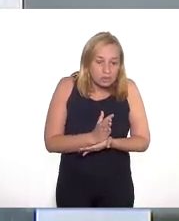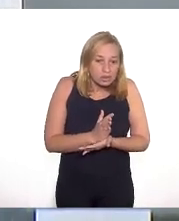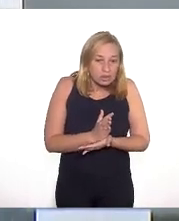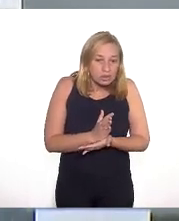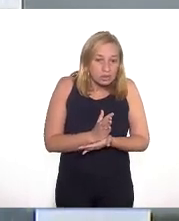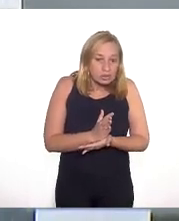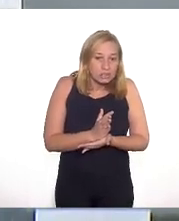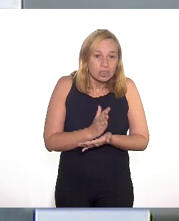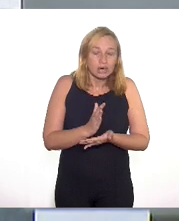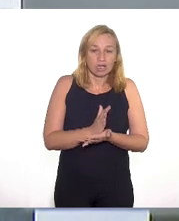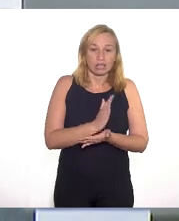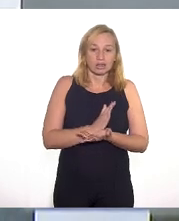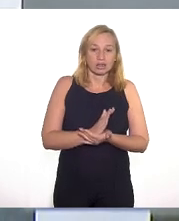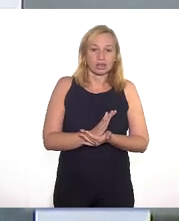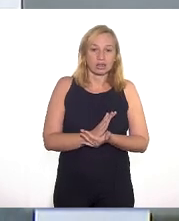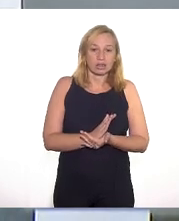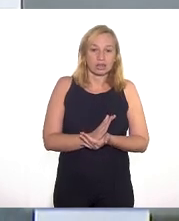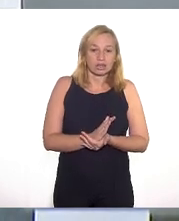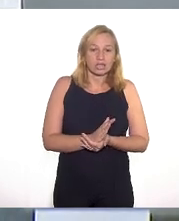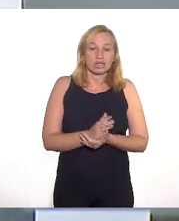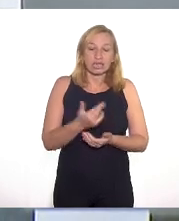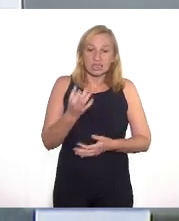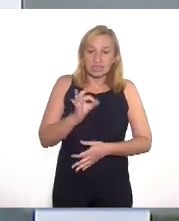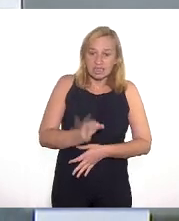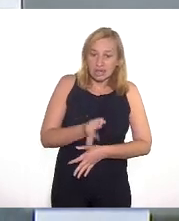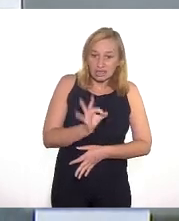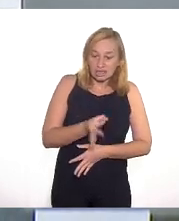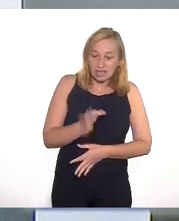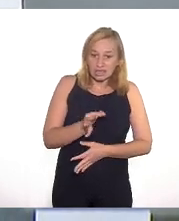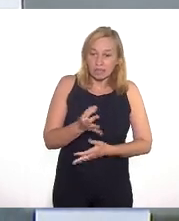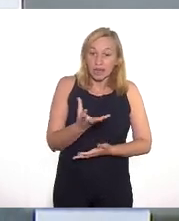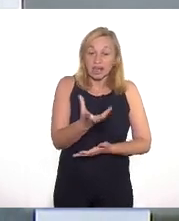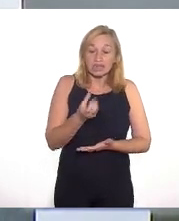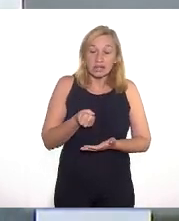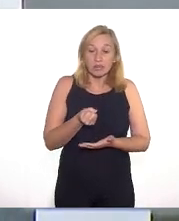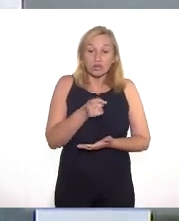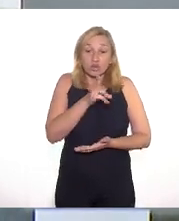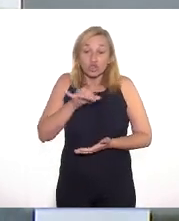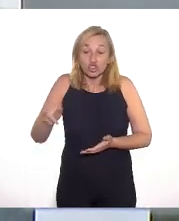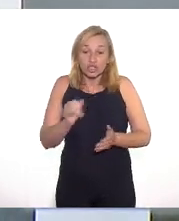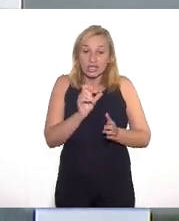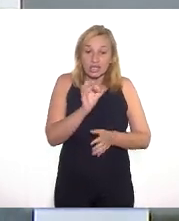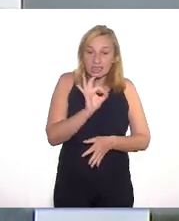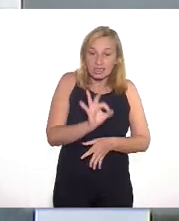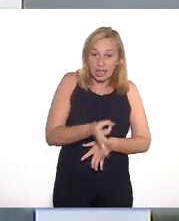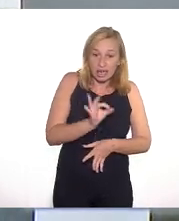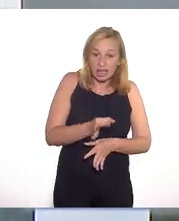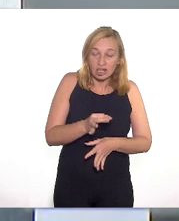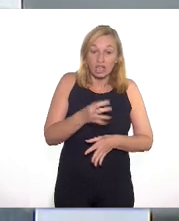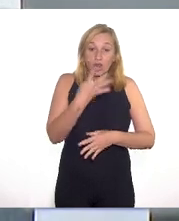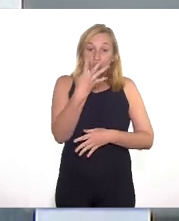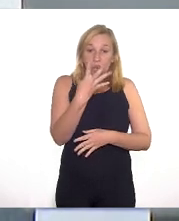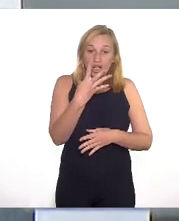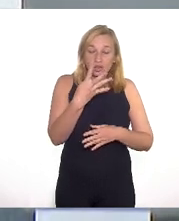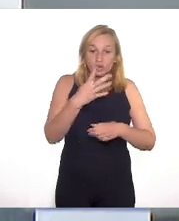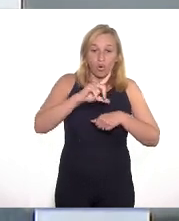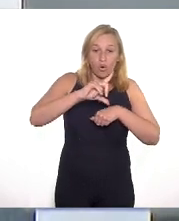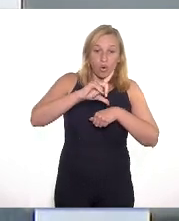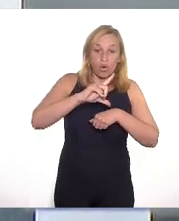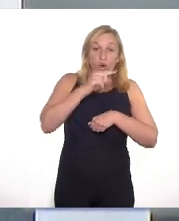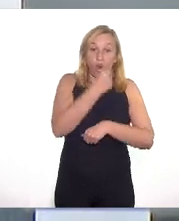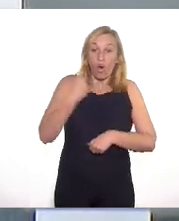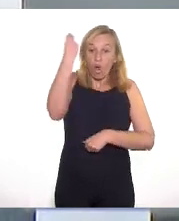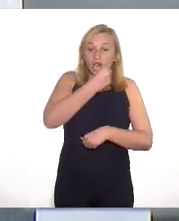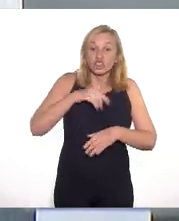enviando o Reis aqui para garantir que recebe no mesmo dia, em até 4 horas, todos os municípios recebem a